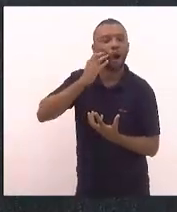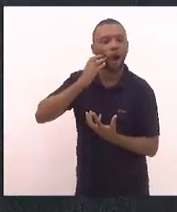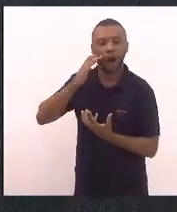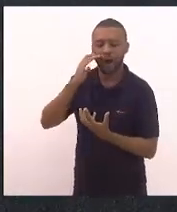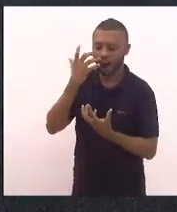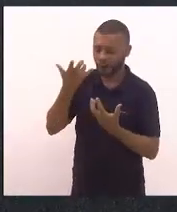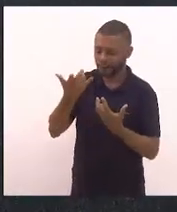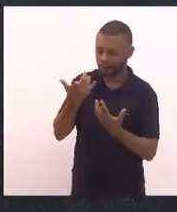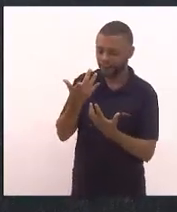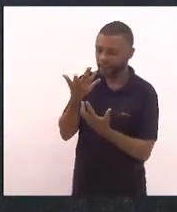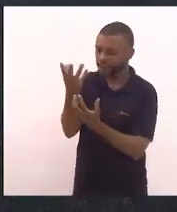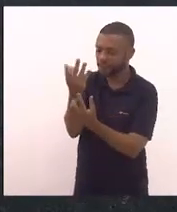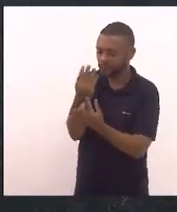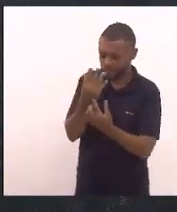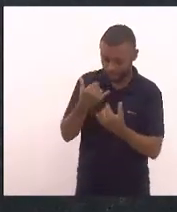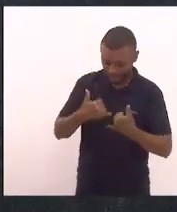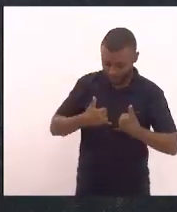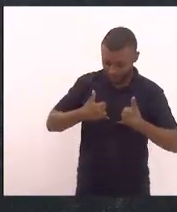orgulhosa,